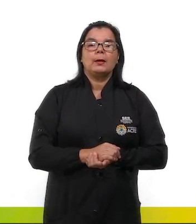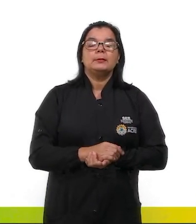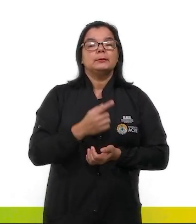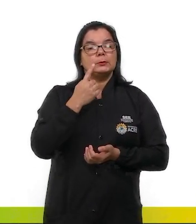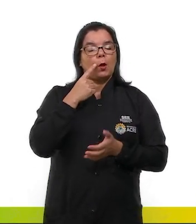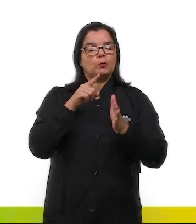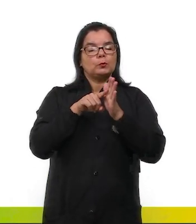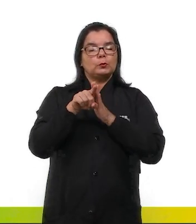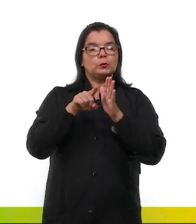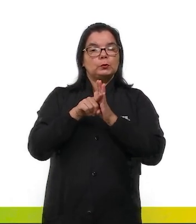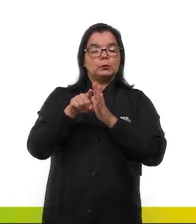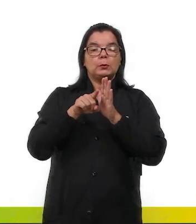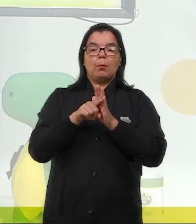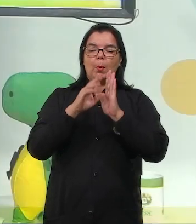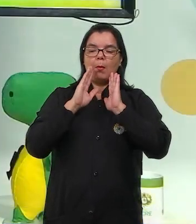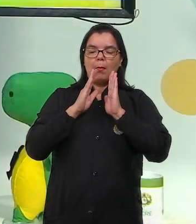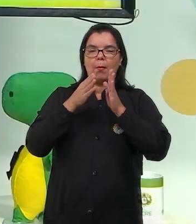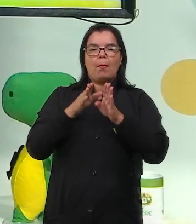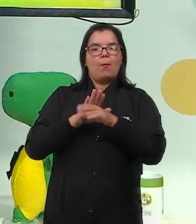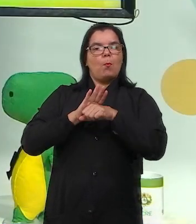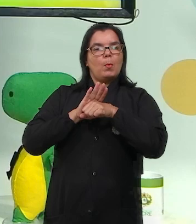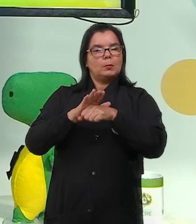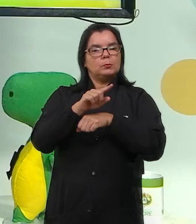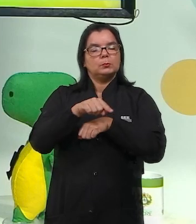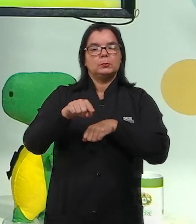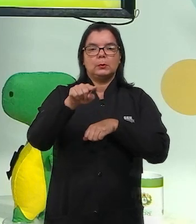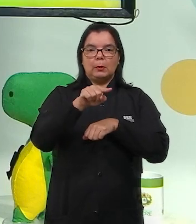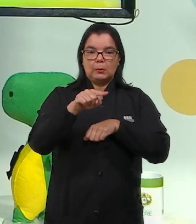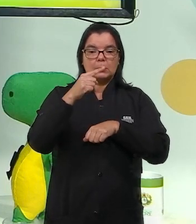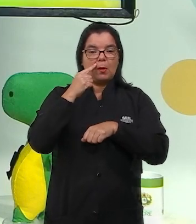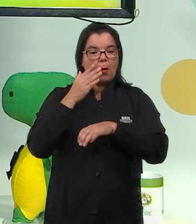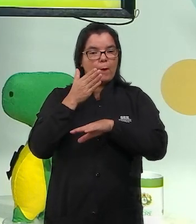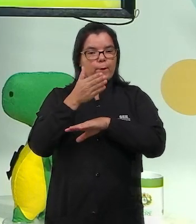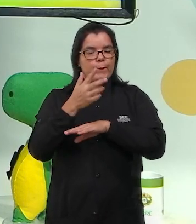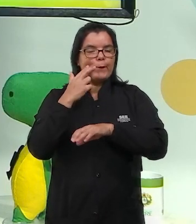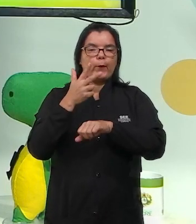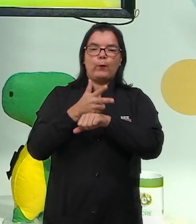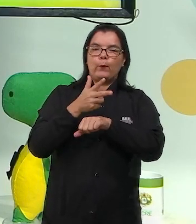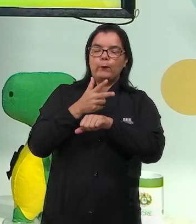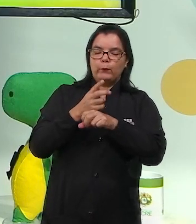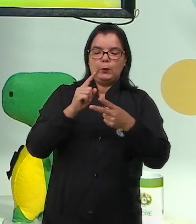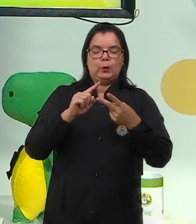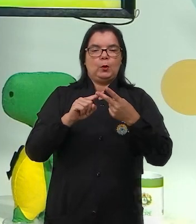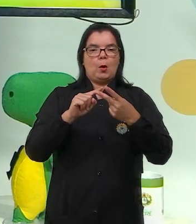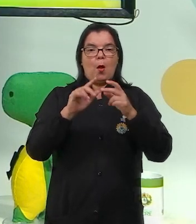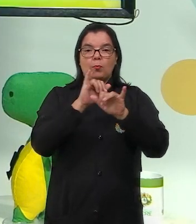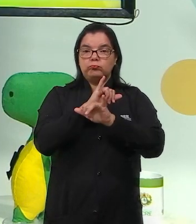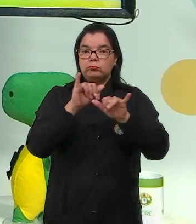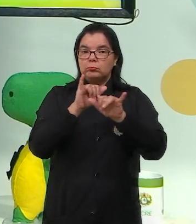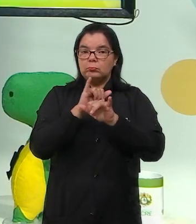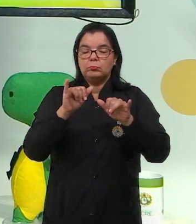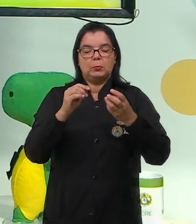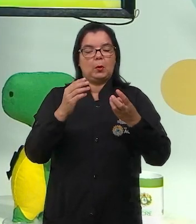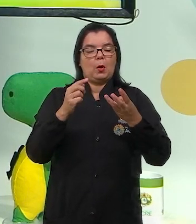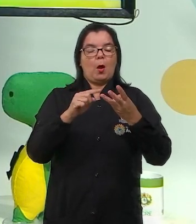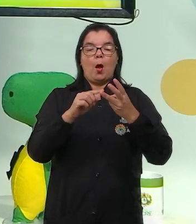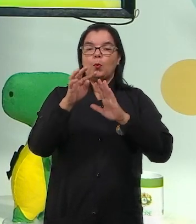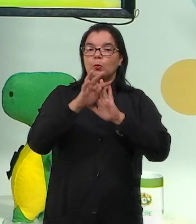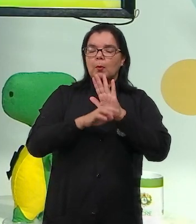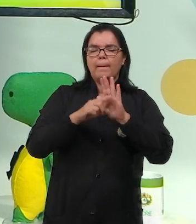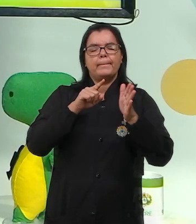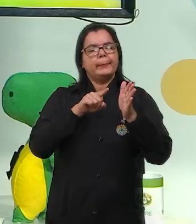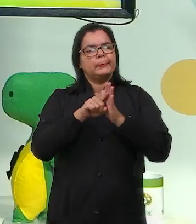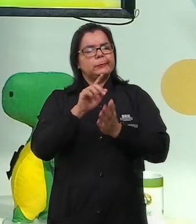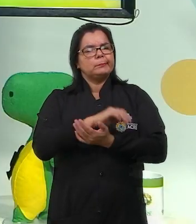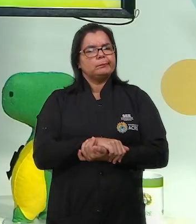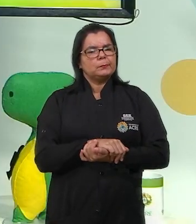essas perguntas é um direcionamento para que vocês, ao acessar algum vídeo, alguma informação, algum texto, se